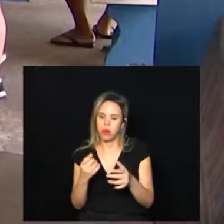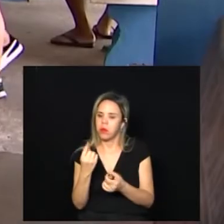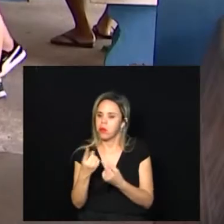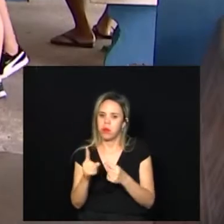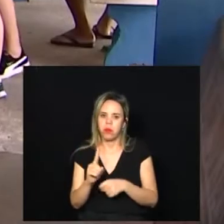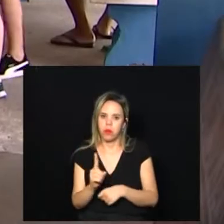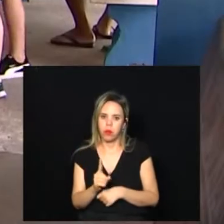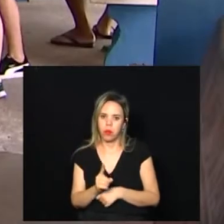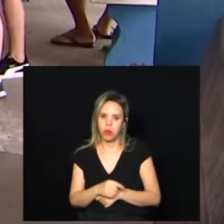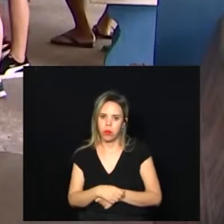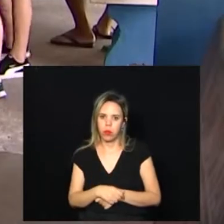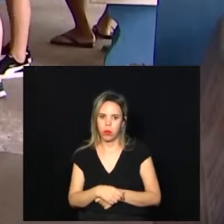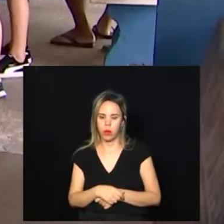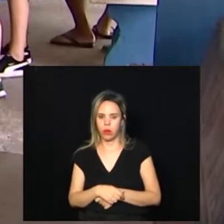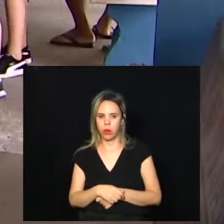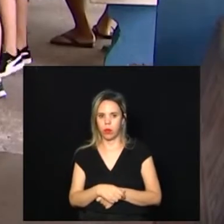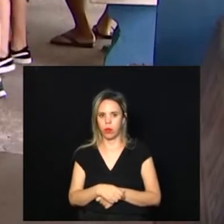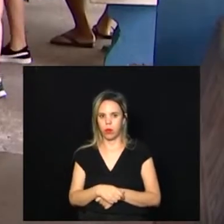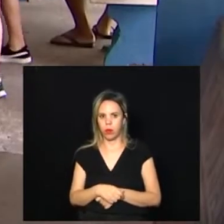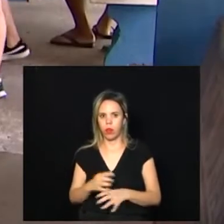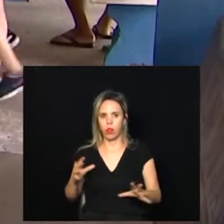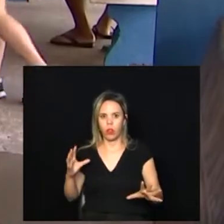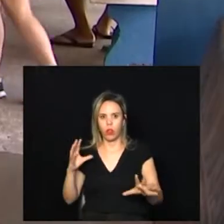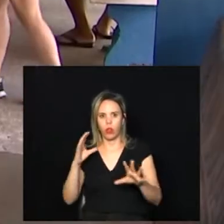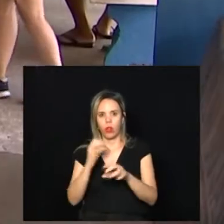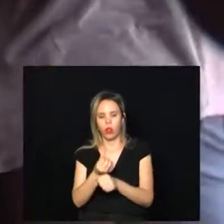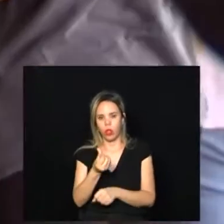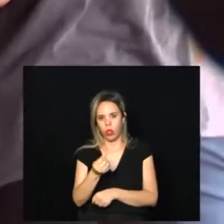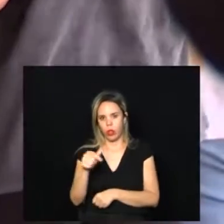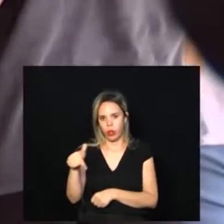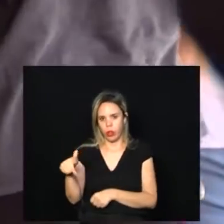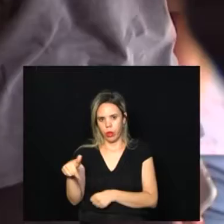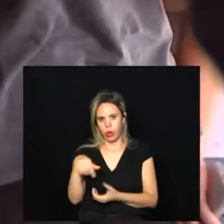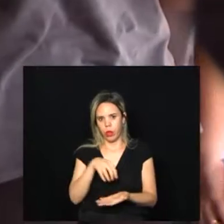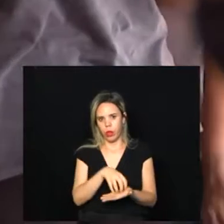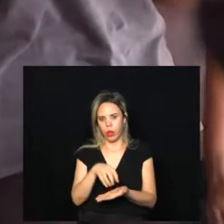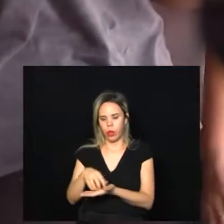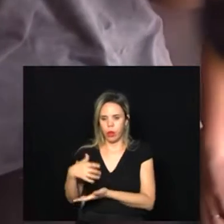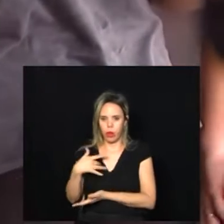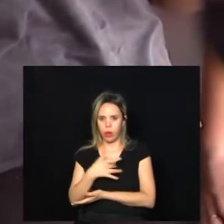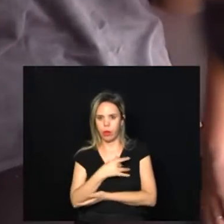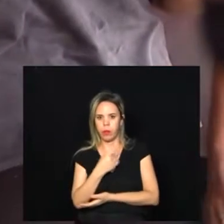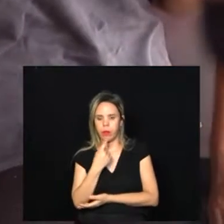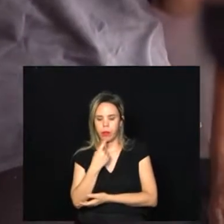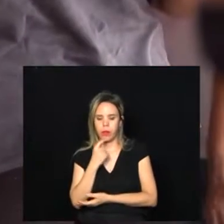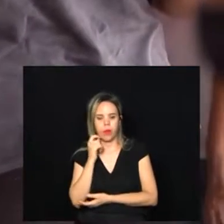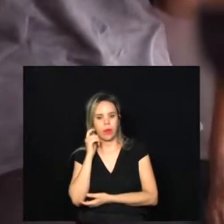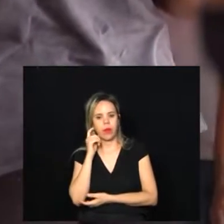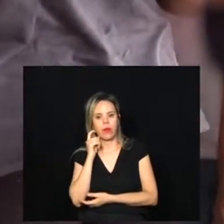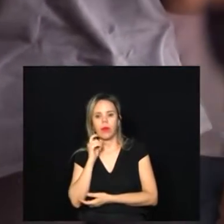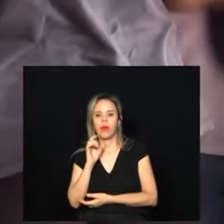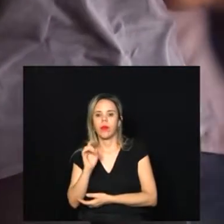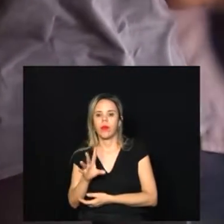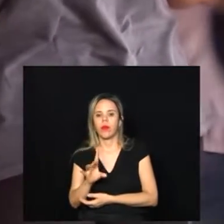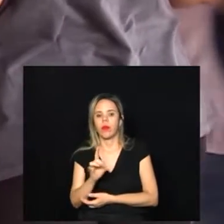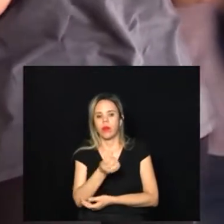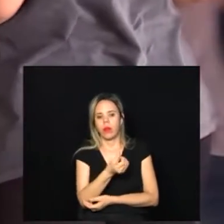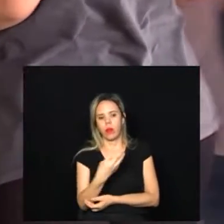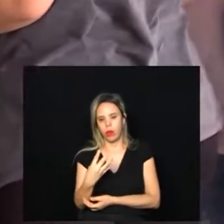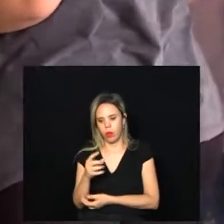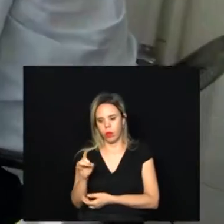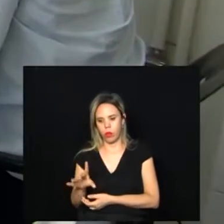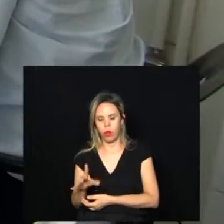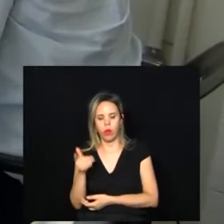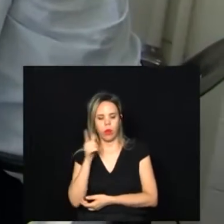não? No total são 67 centros de saúde em Campinas. Só 64